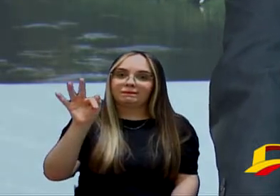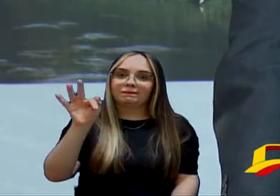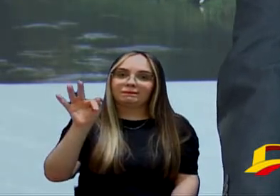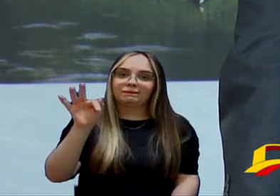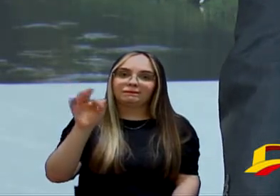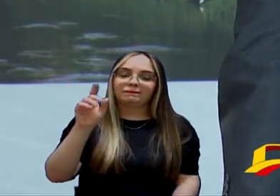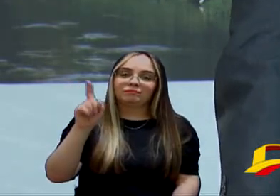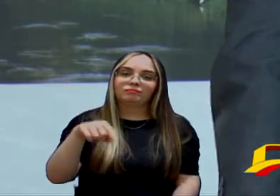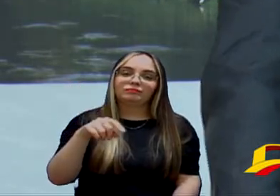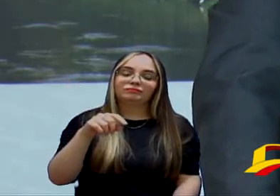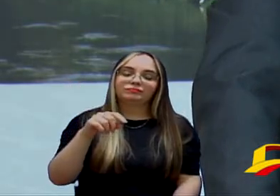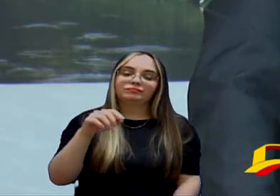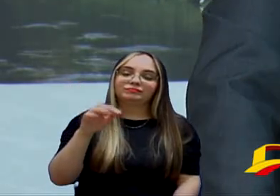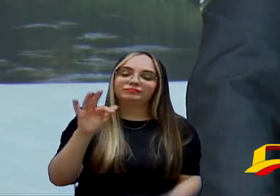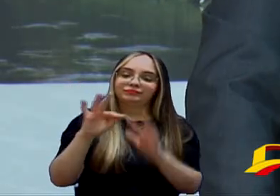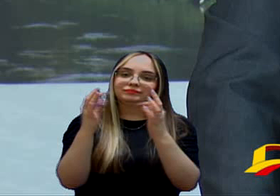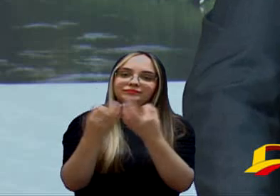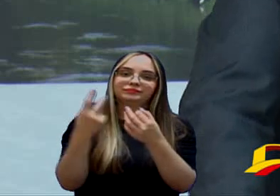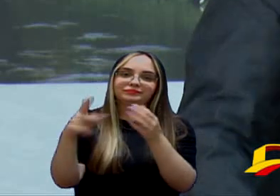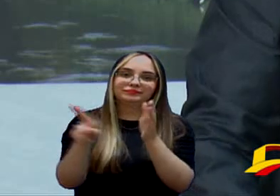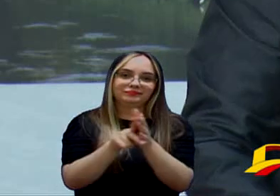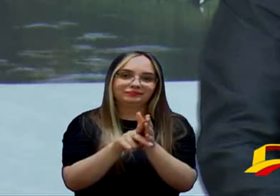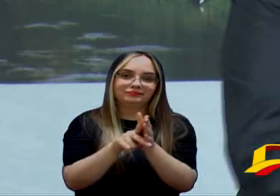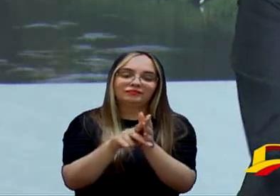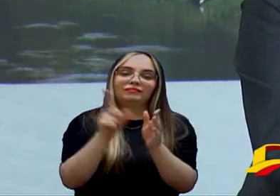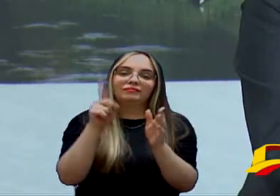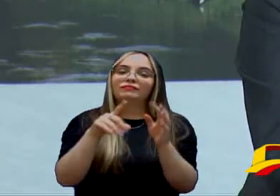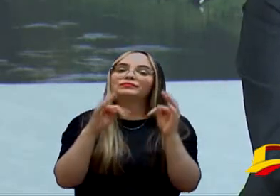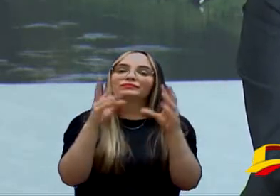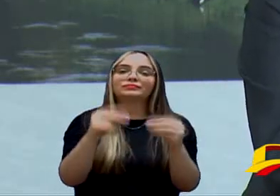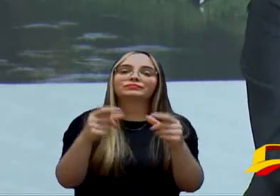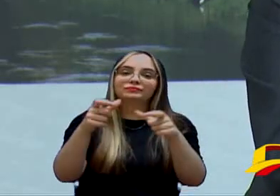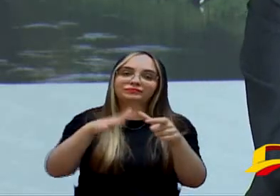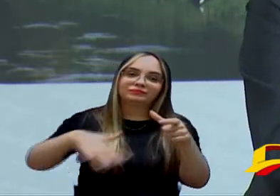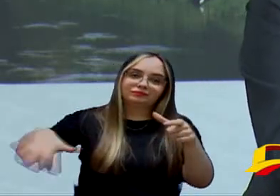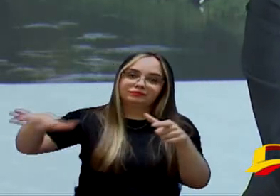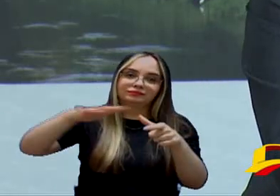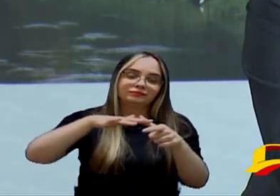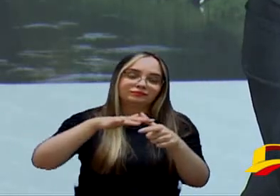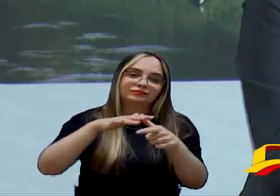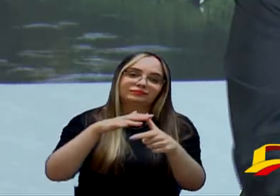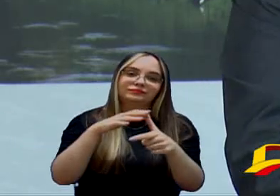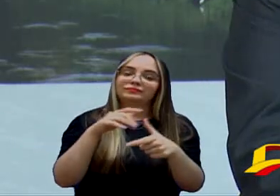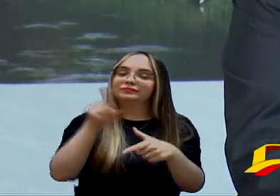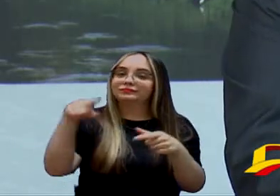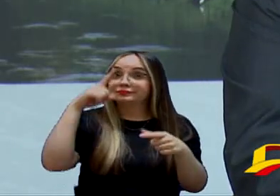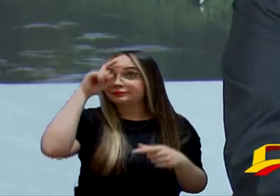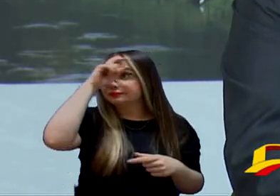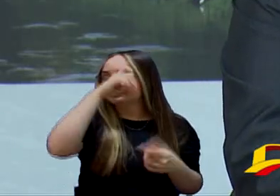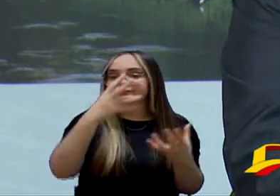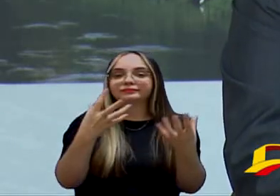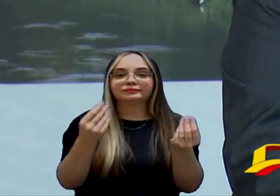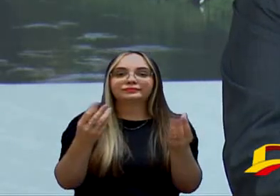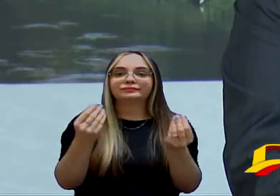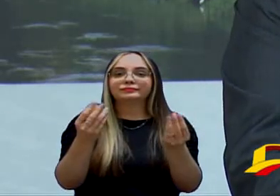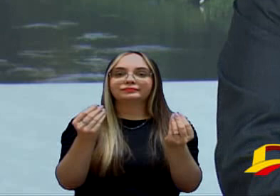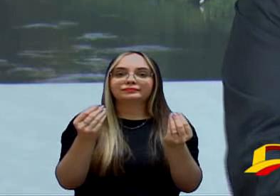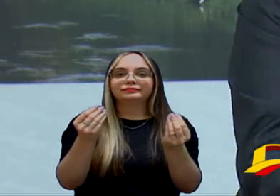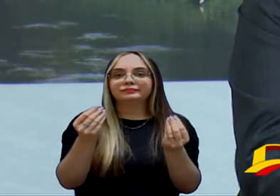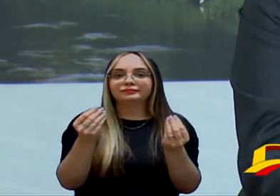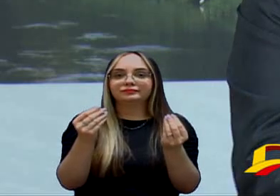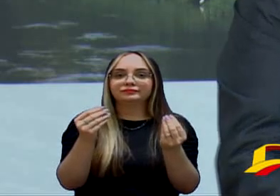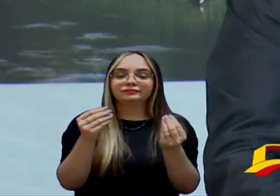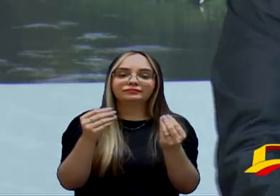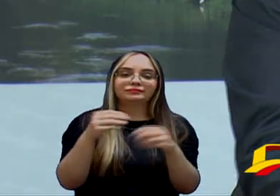de saúde família unidade é essa pretende toda aquela região e aonde tem uma dificuldade imensa de ter